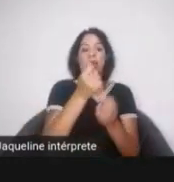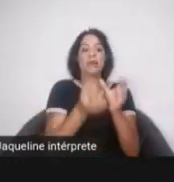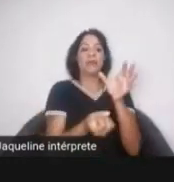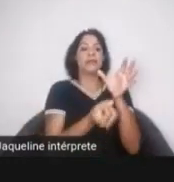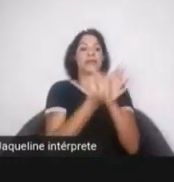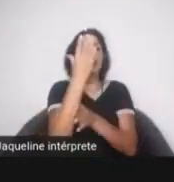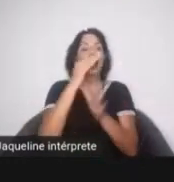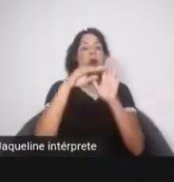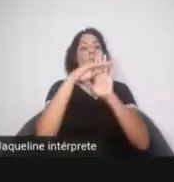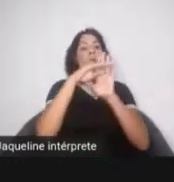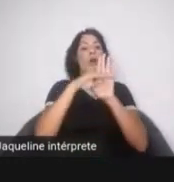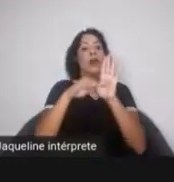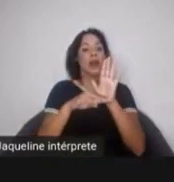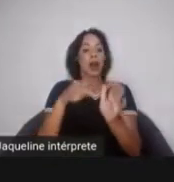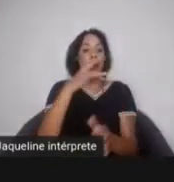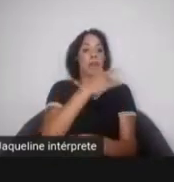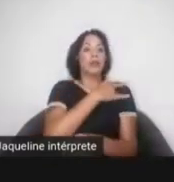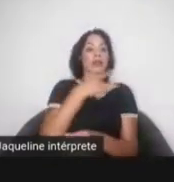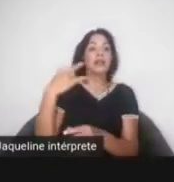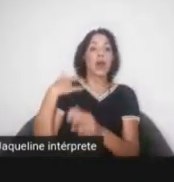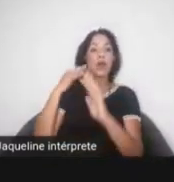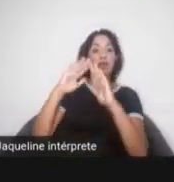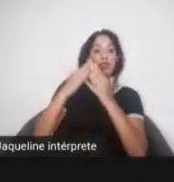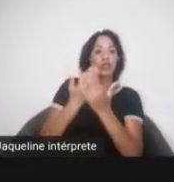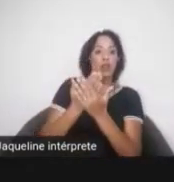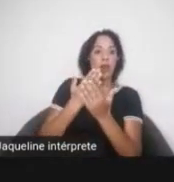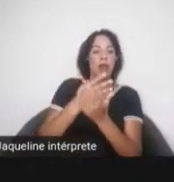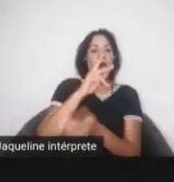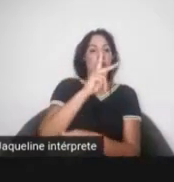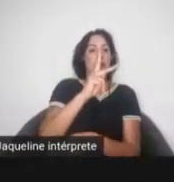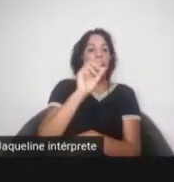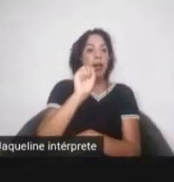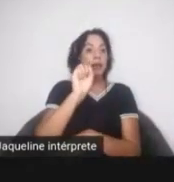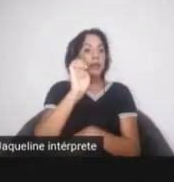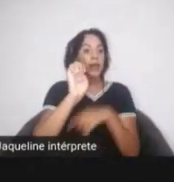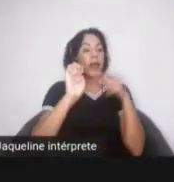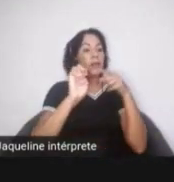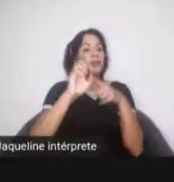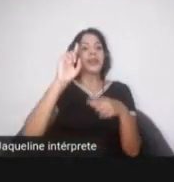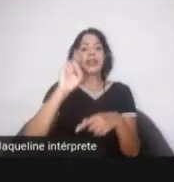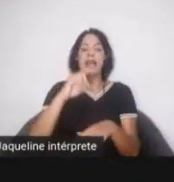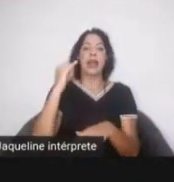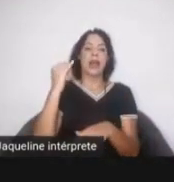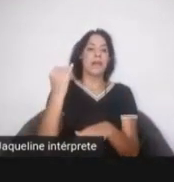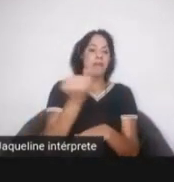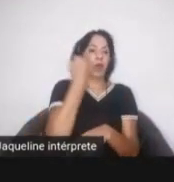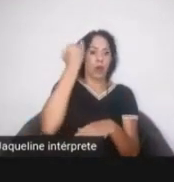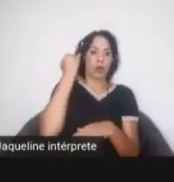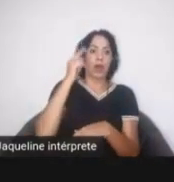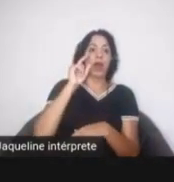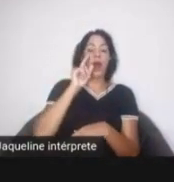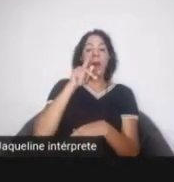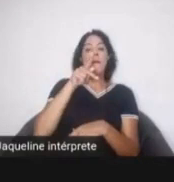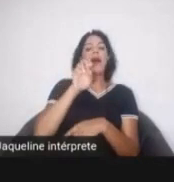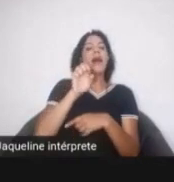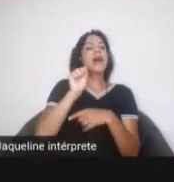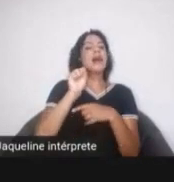O PSE é fundamental, ele é uma instância fundamental. É um professor, o PSE é um